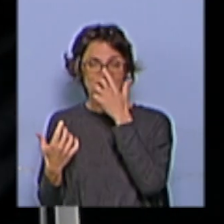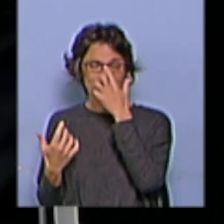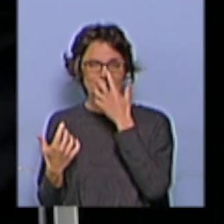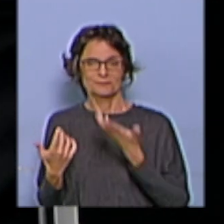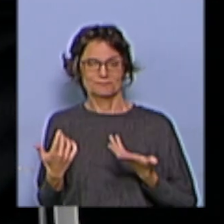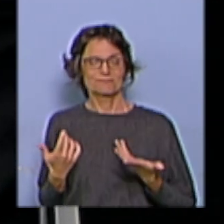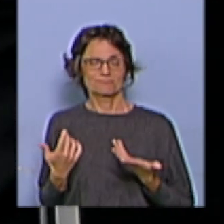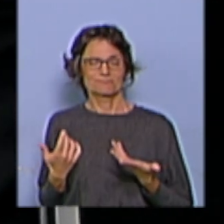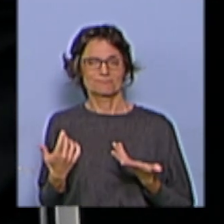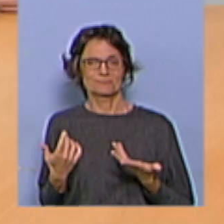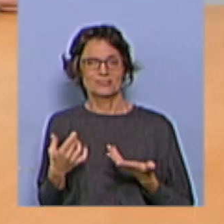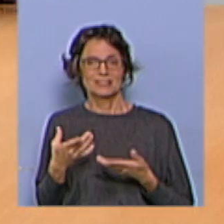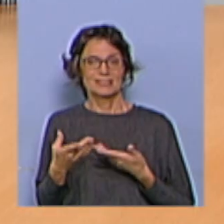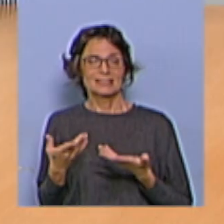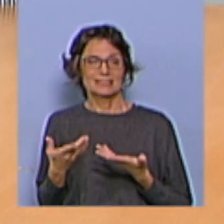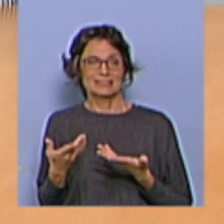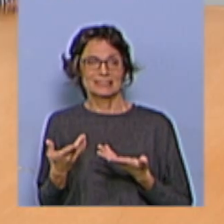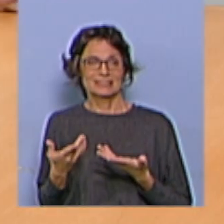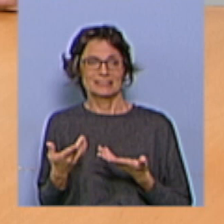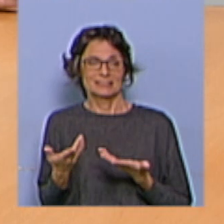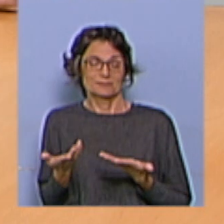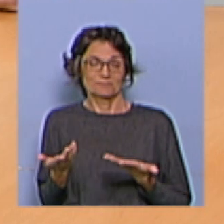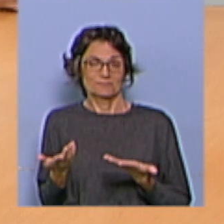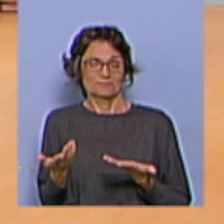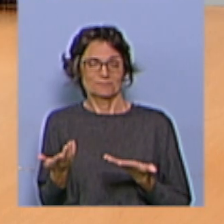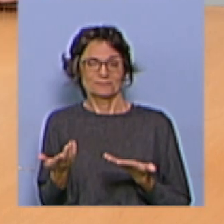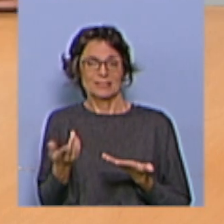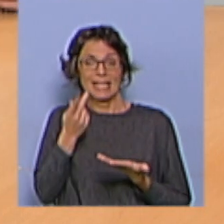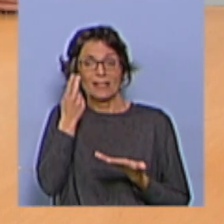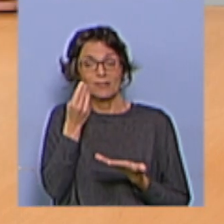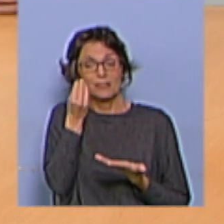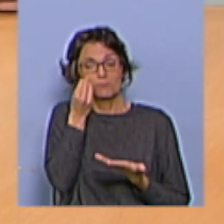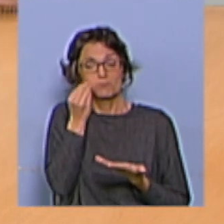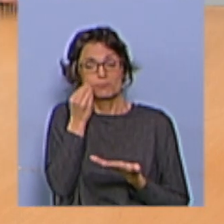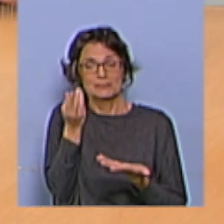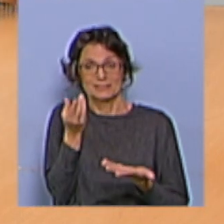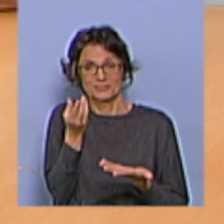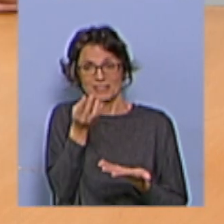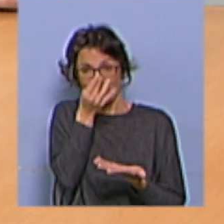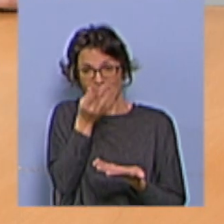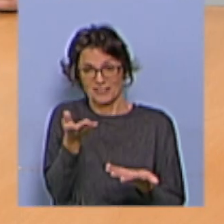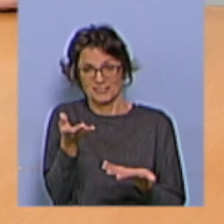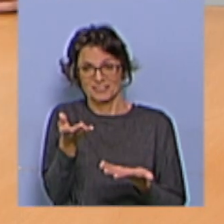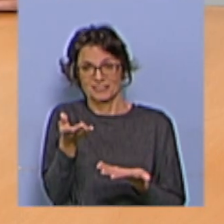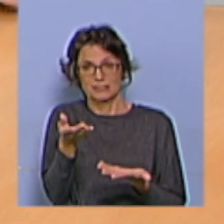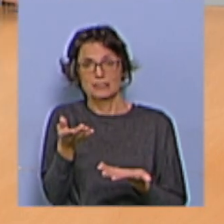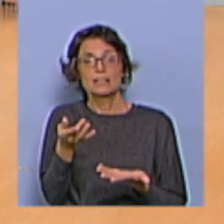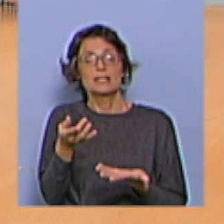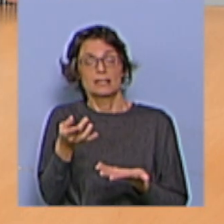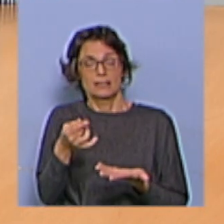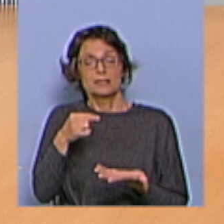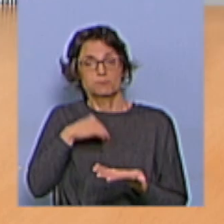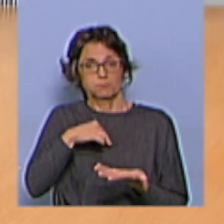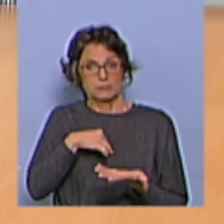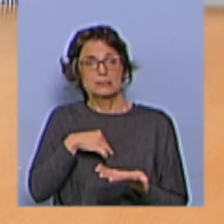sensíveis e muito mais simples. E, portanto, nós somos frágeis, somos vulneráveis. E esta vulnerabilidade a sentimos quer